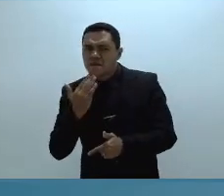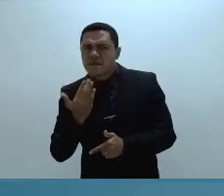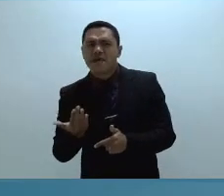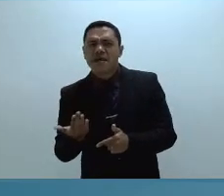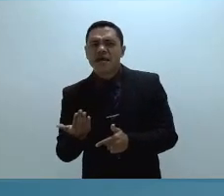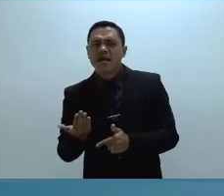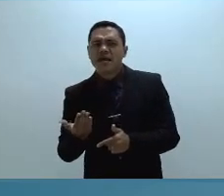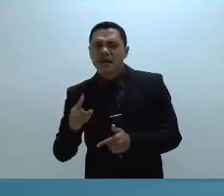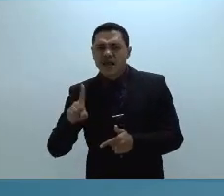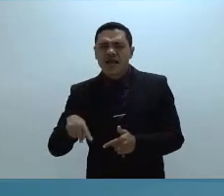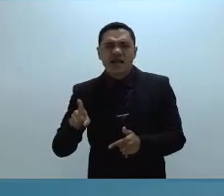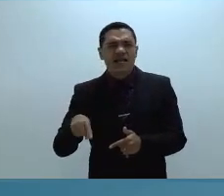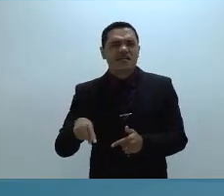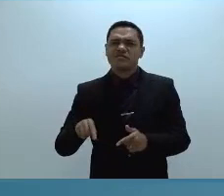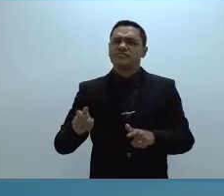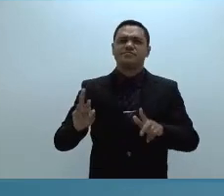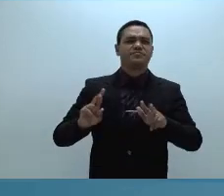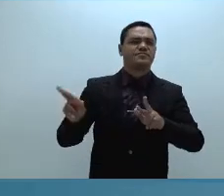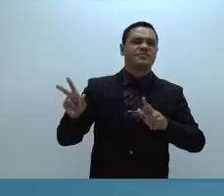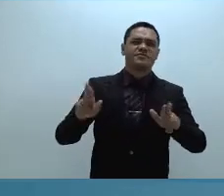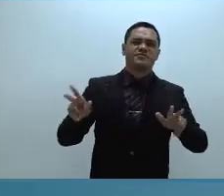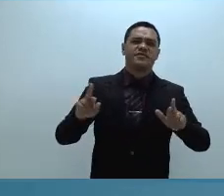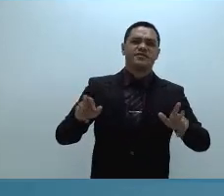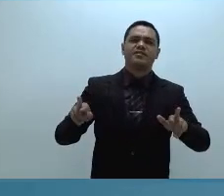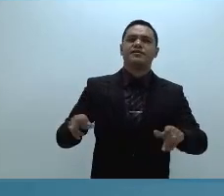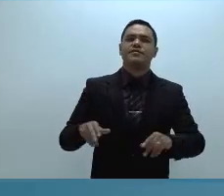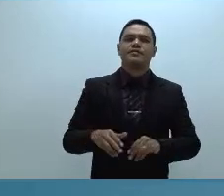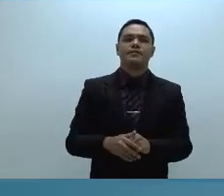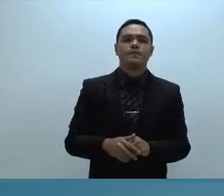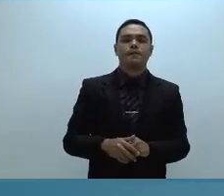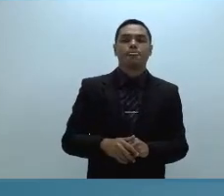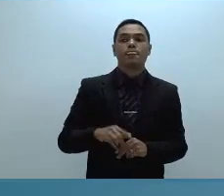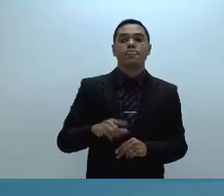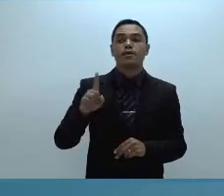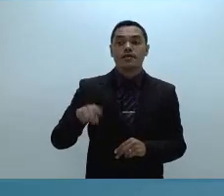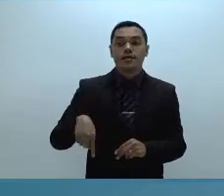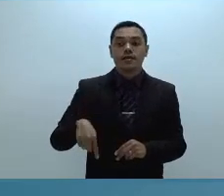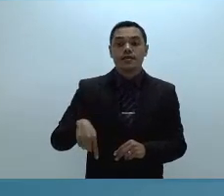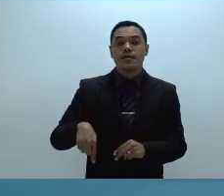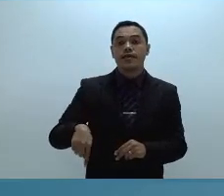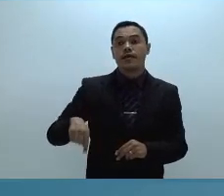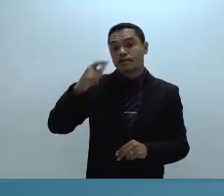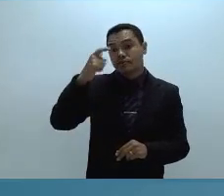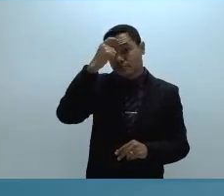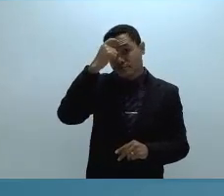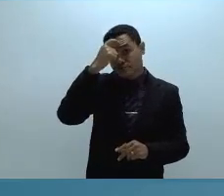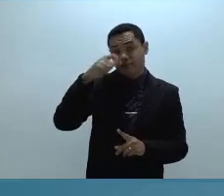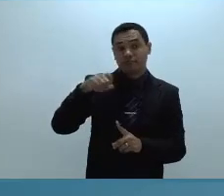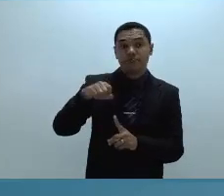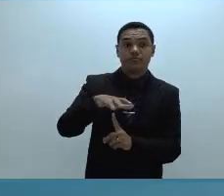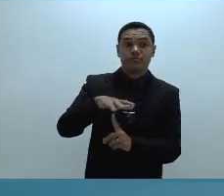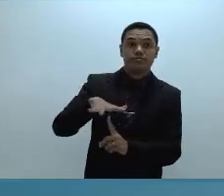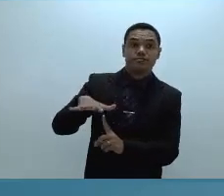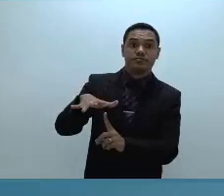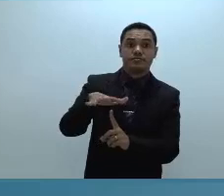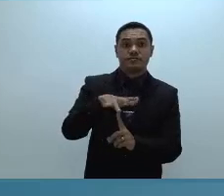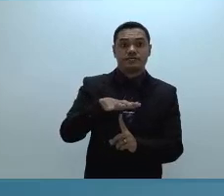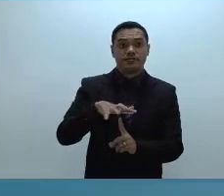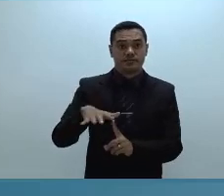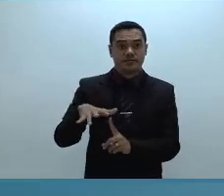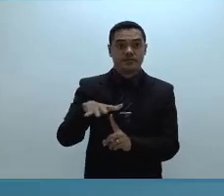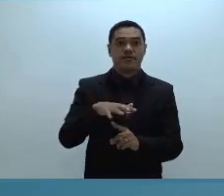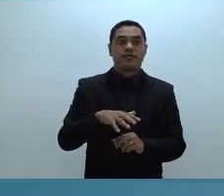falha da prestação do serviço, e sim o dano material. Ou seja, se nós formos